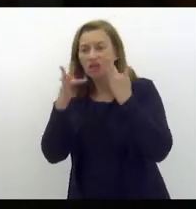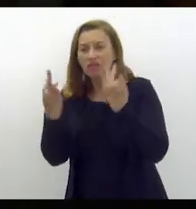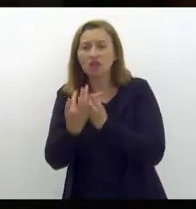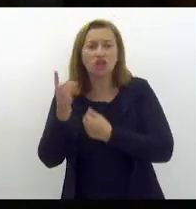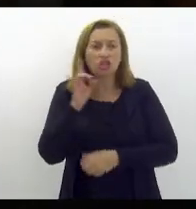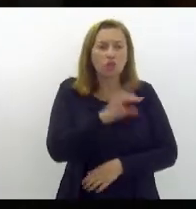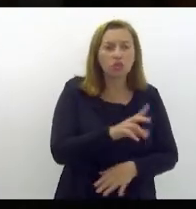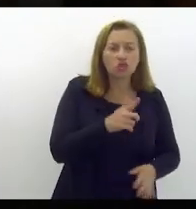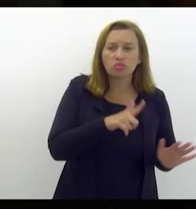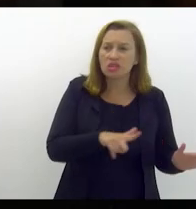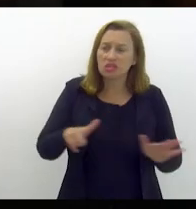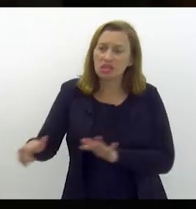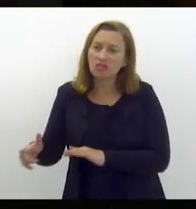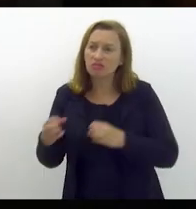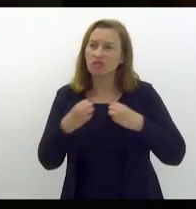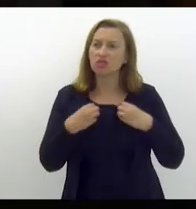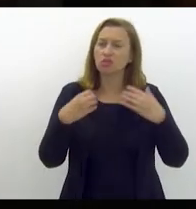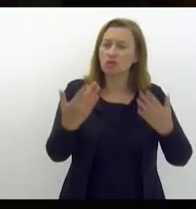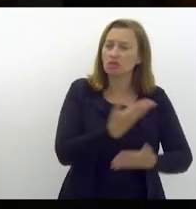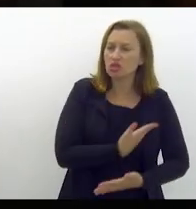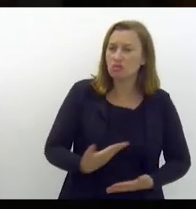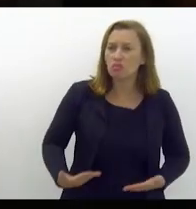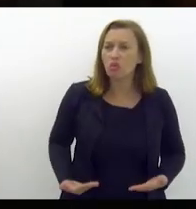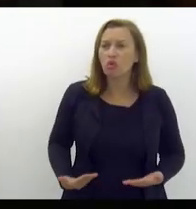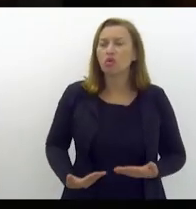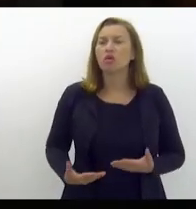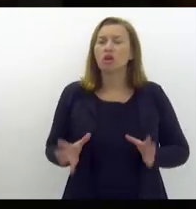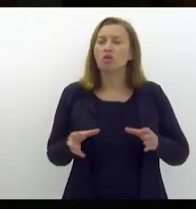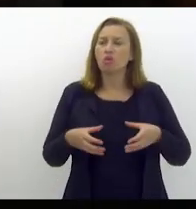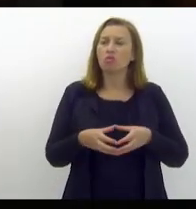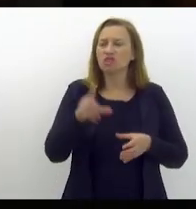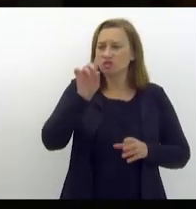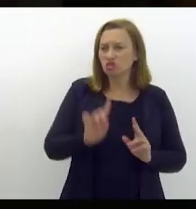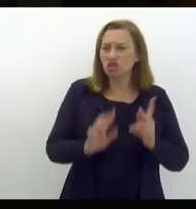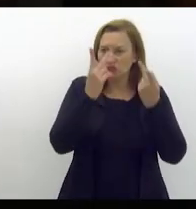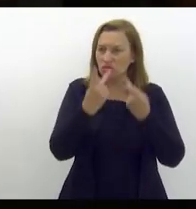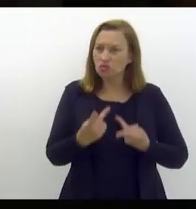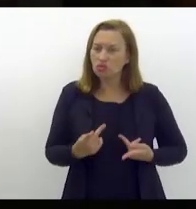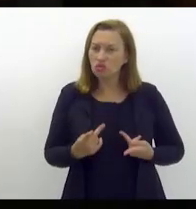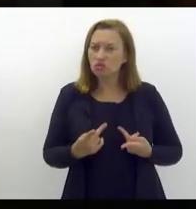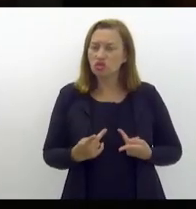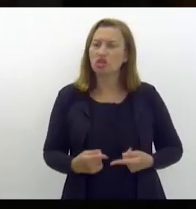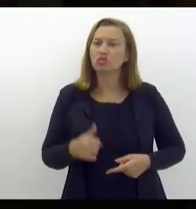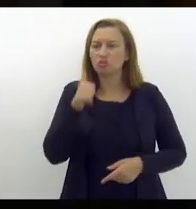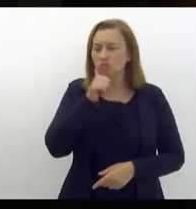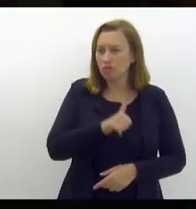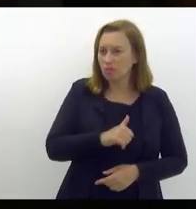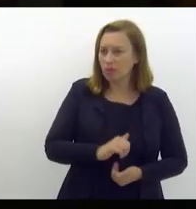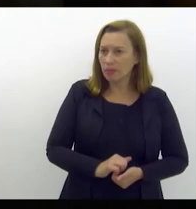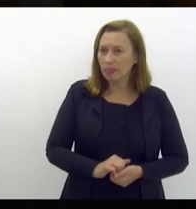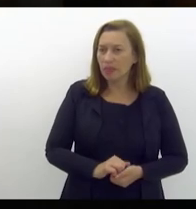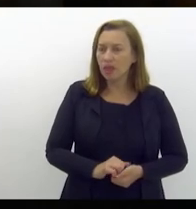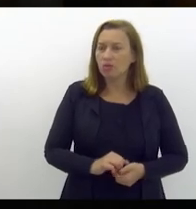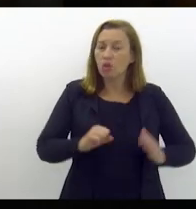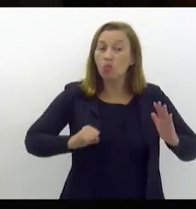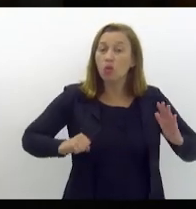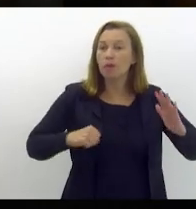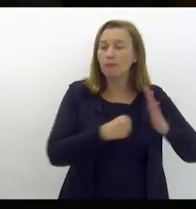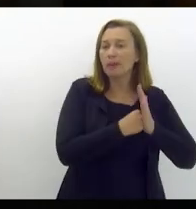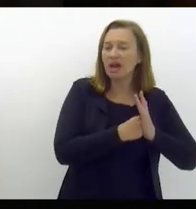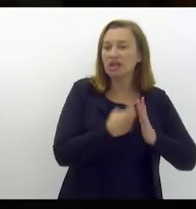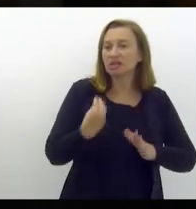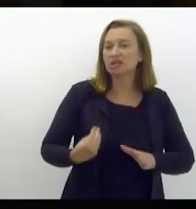última semana fiz uma audiência pública pela Comissão de Defesa dos Direitos da Mulher, que mostrava os impactos